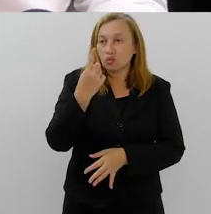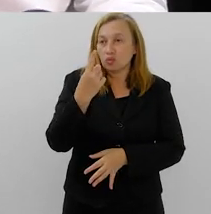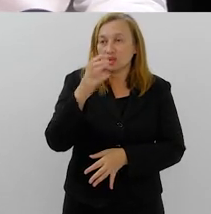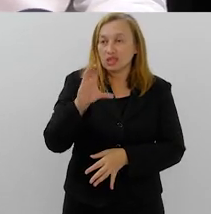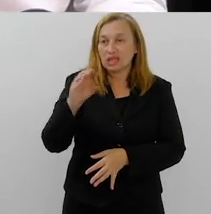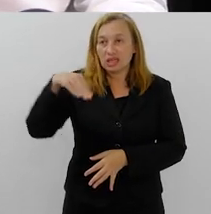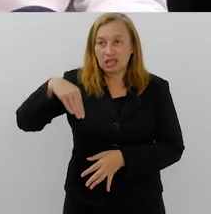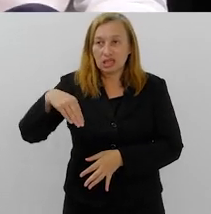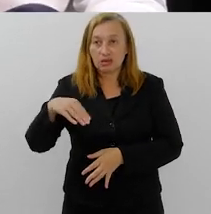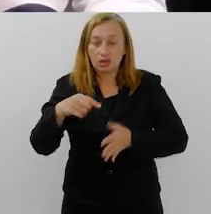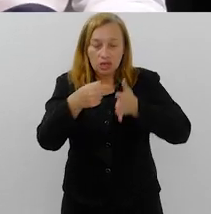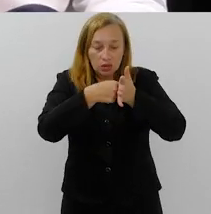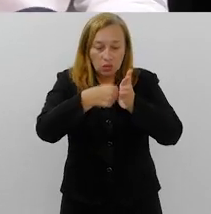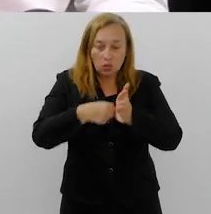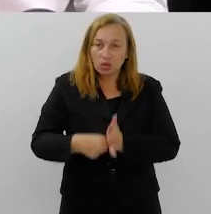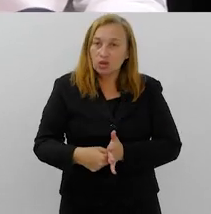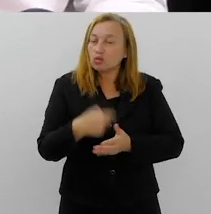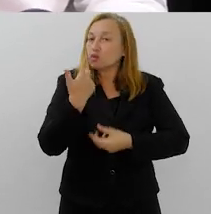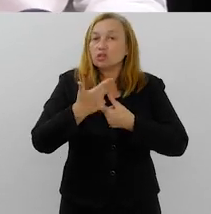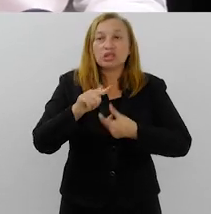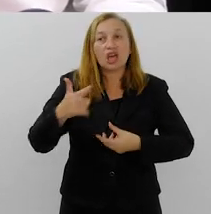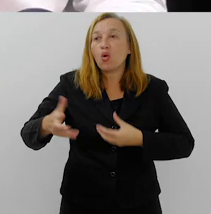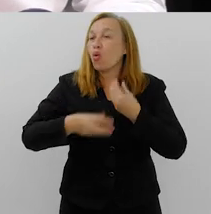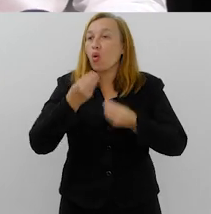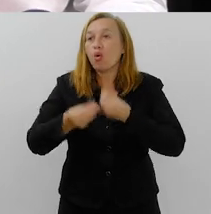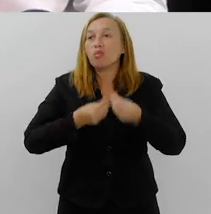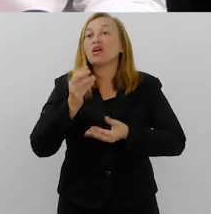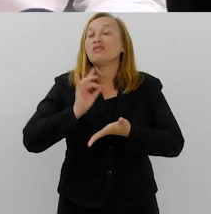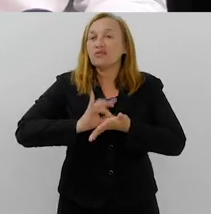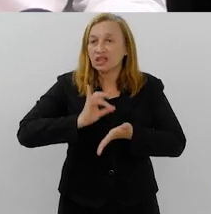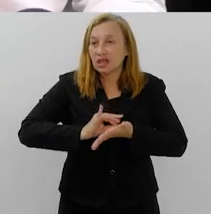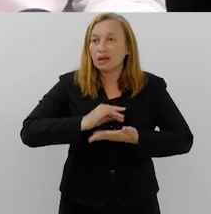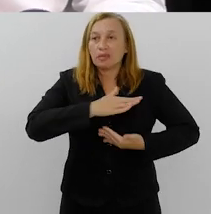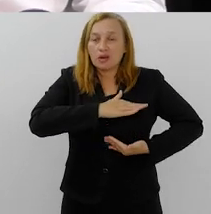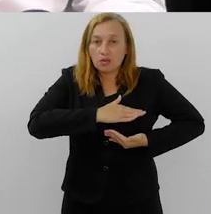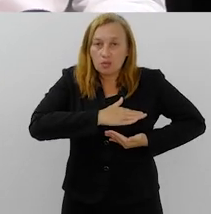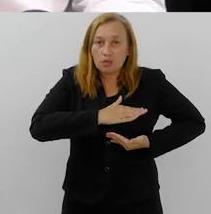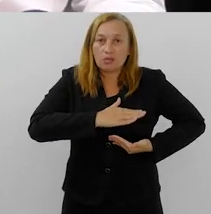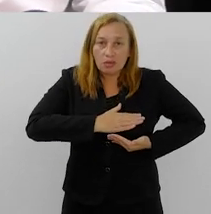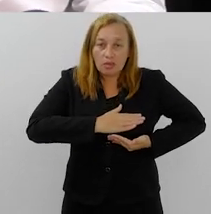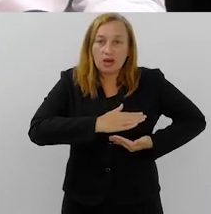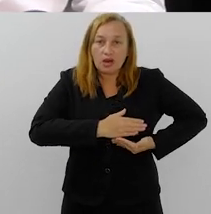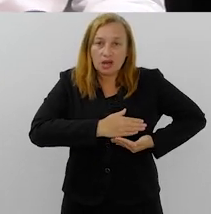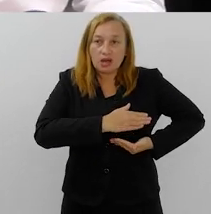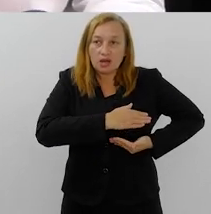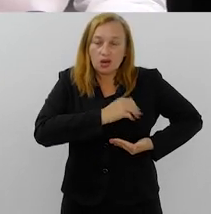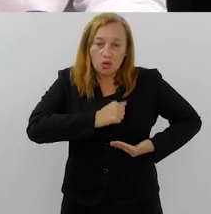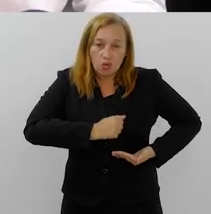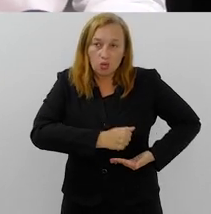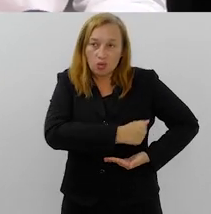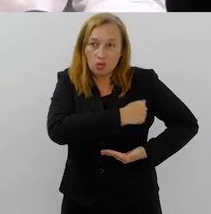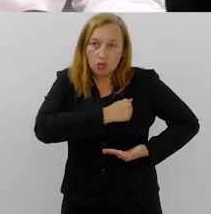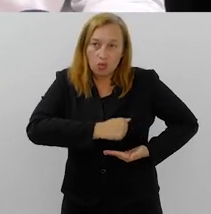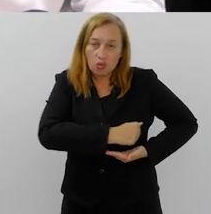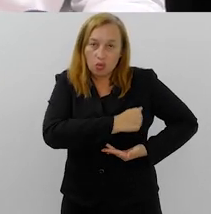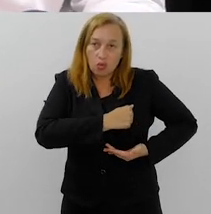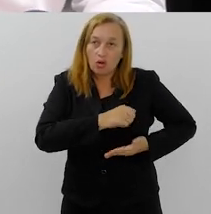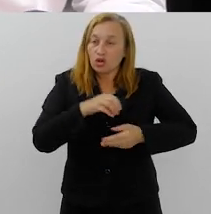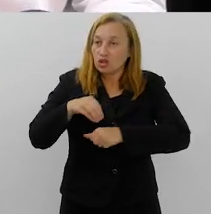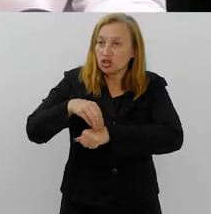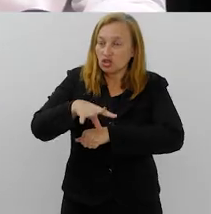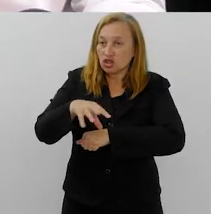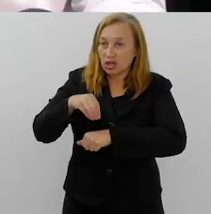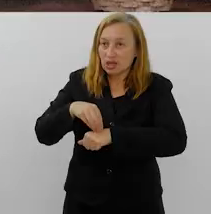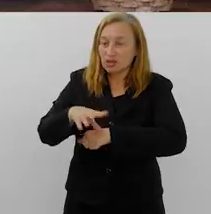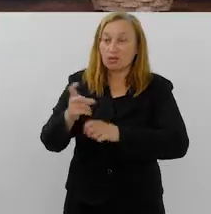autoexame ele não serve como método de screaming deve ser realmente mamografia ultrassom ou ressonância de acordo com as